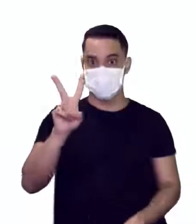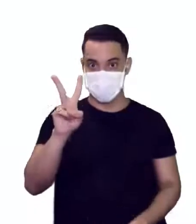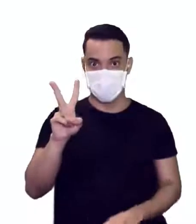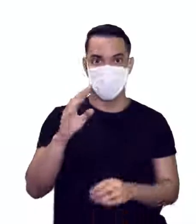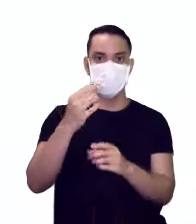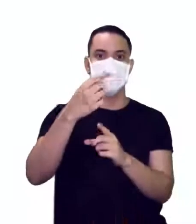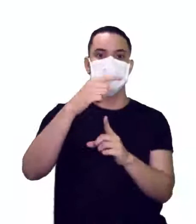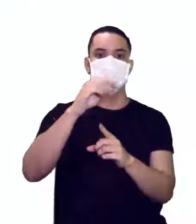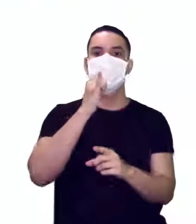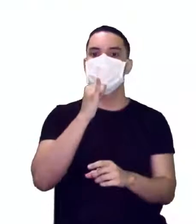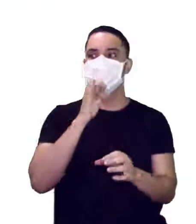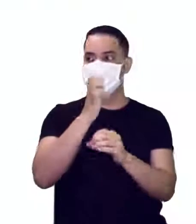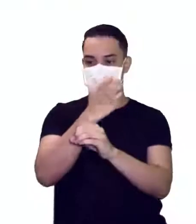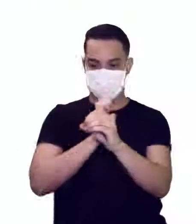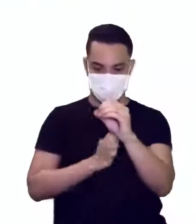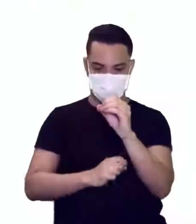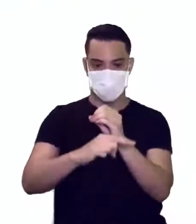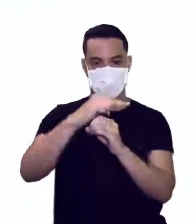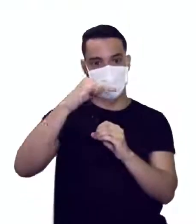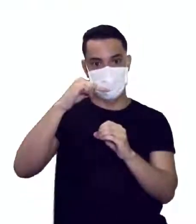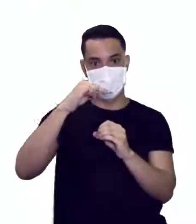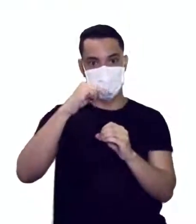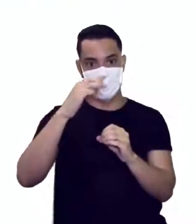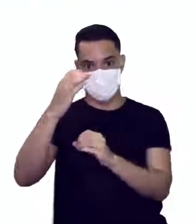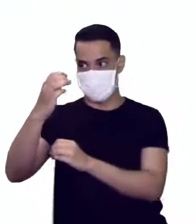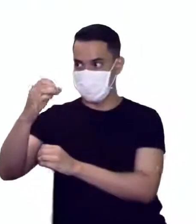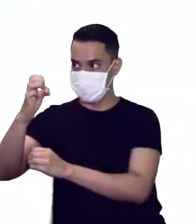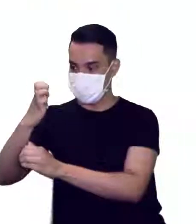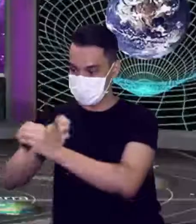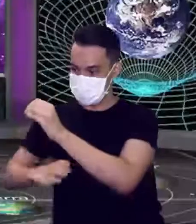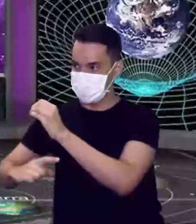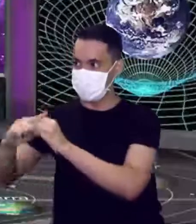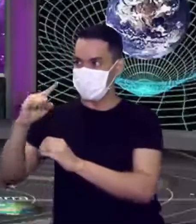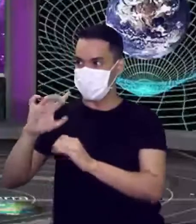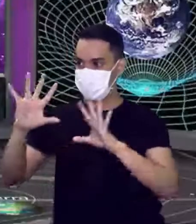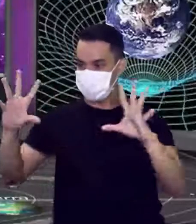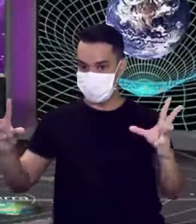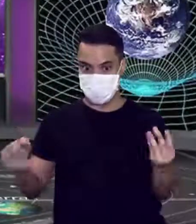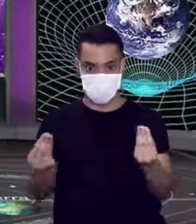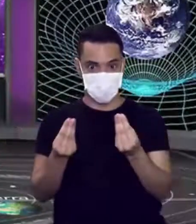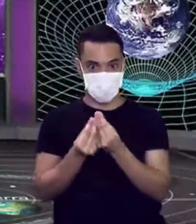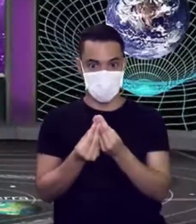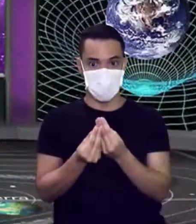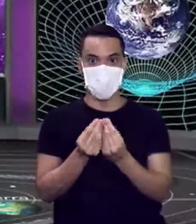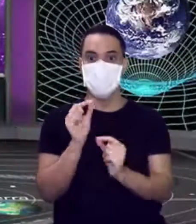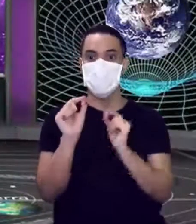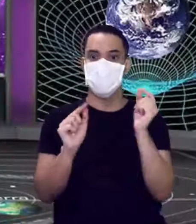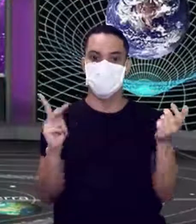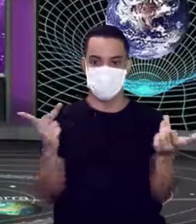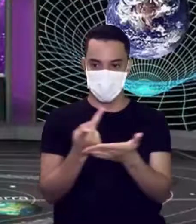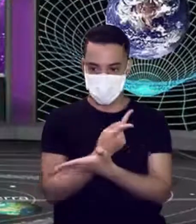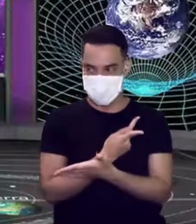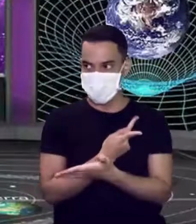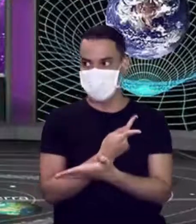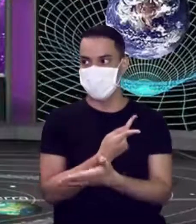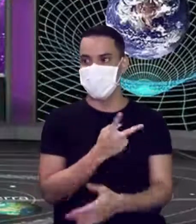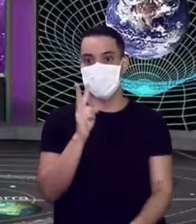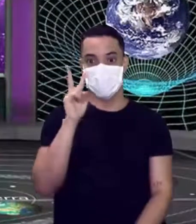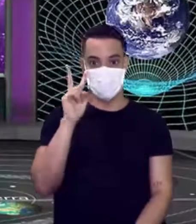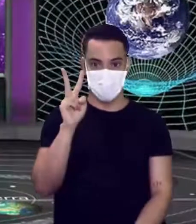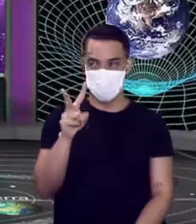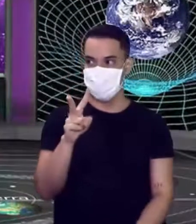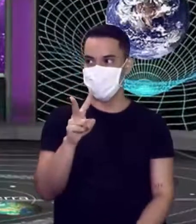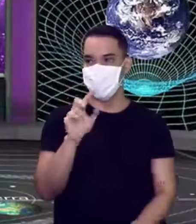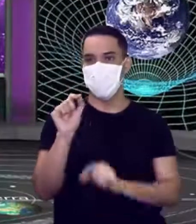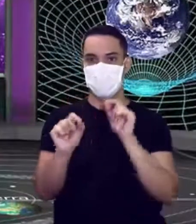elétrons. Então, o que a gente pode concluir a partir disso, pessoal? Que para haver